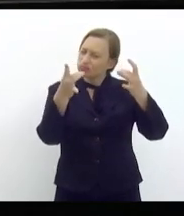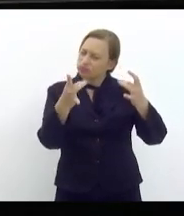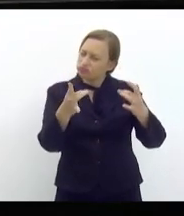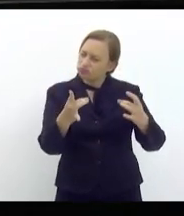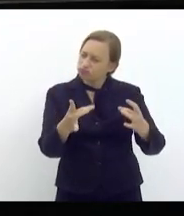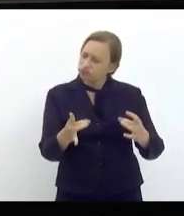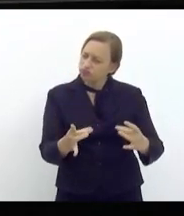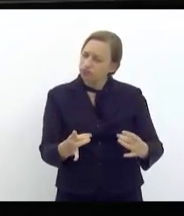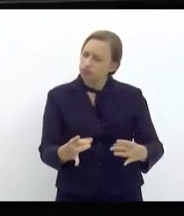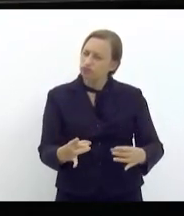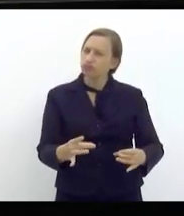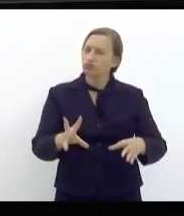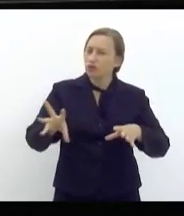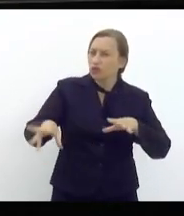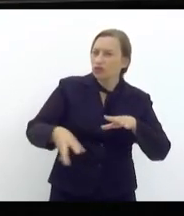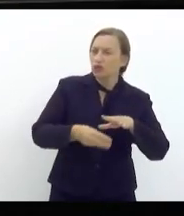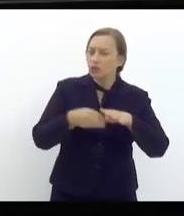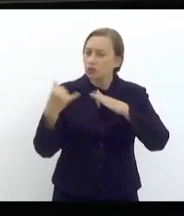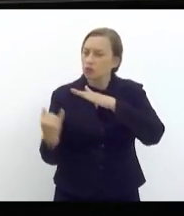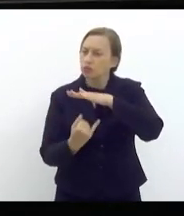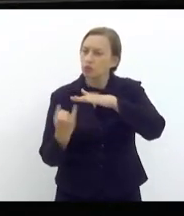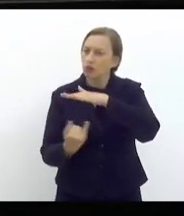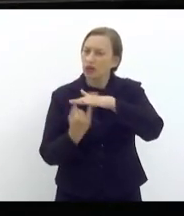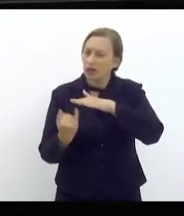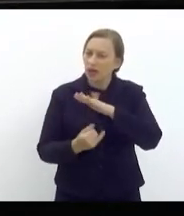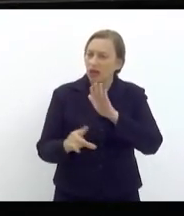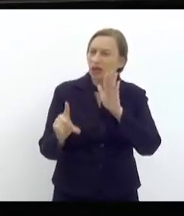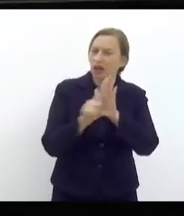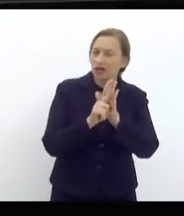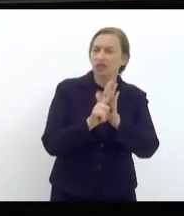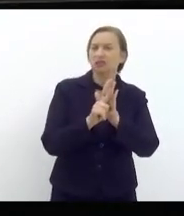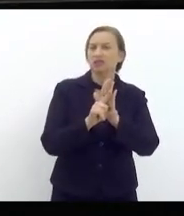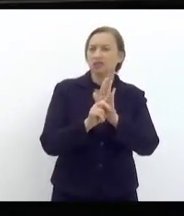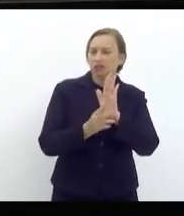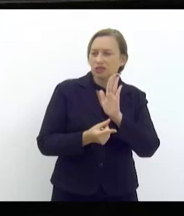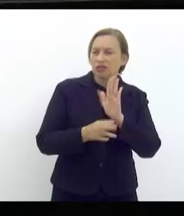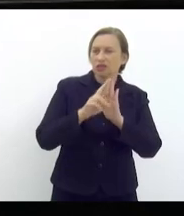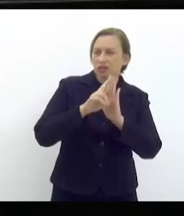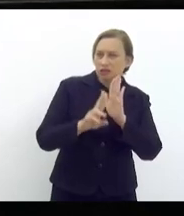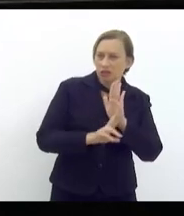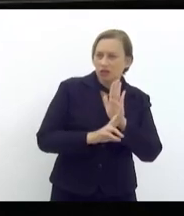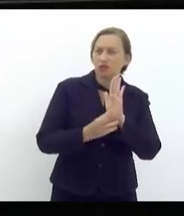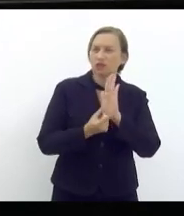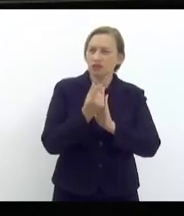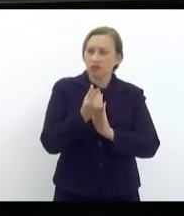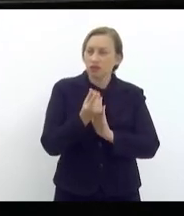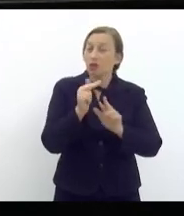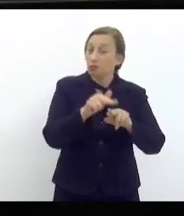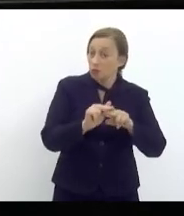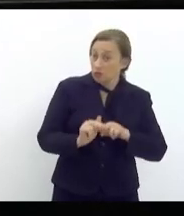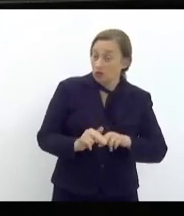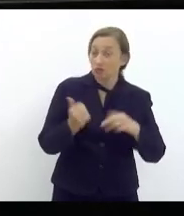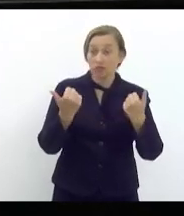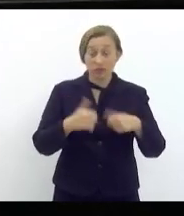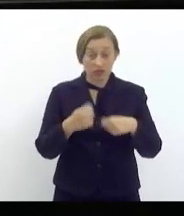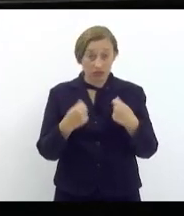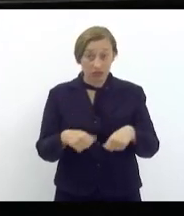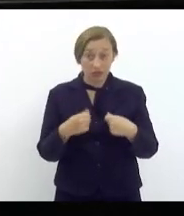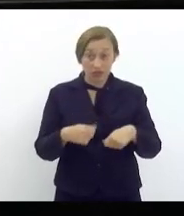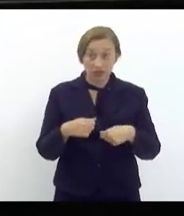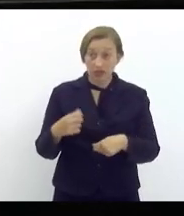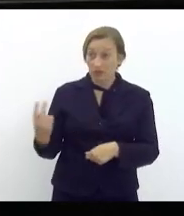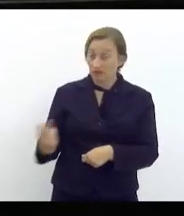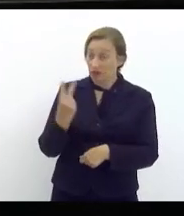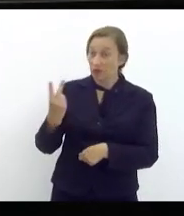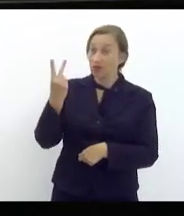institucionalizadas na lei de diretrizes orçamentárias e, portanto, elas devem ser consideradas na